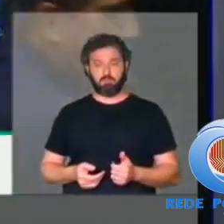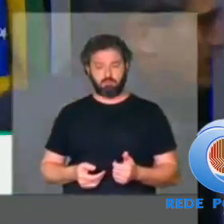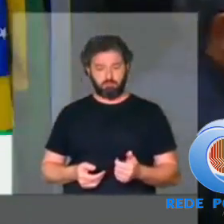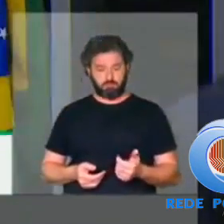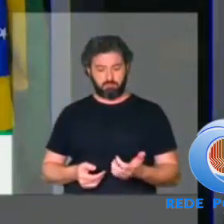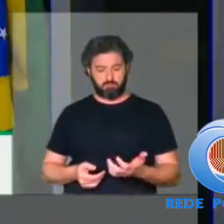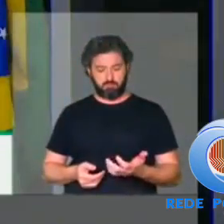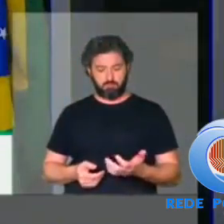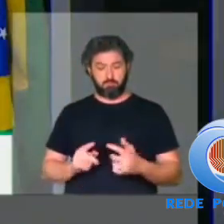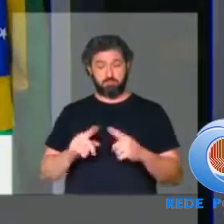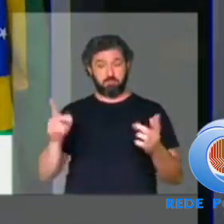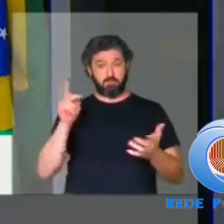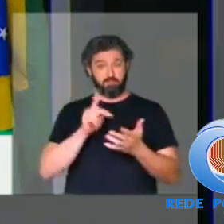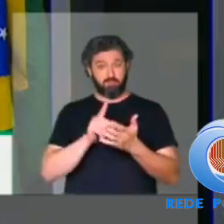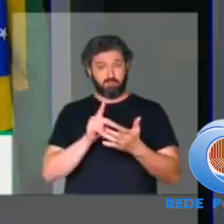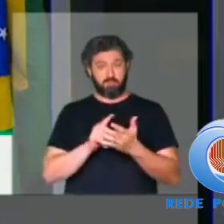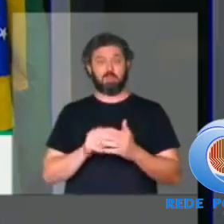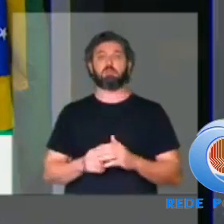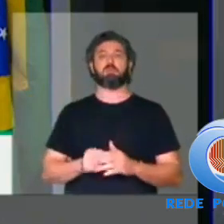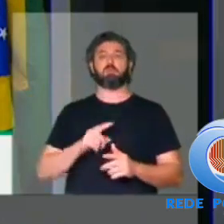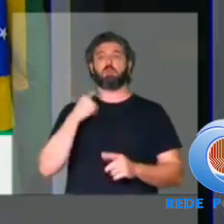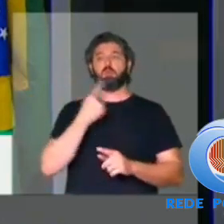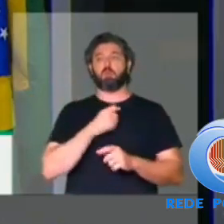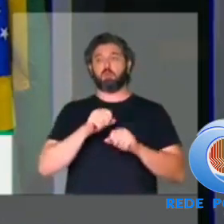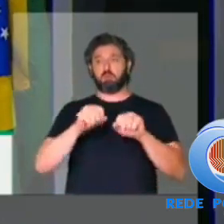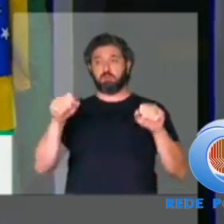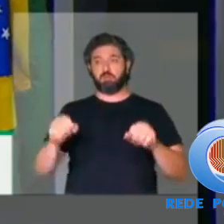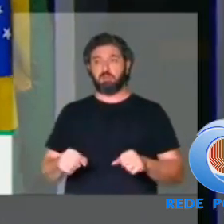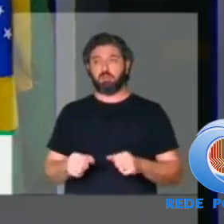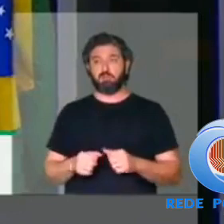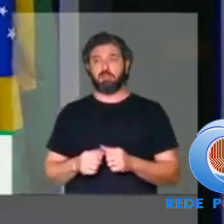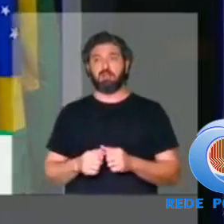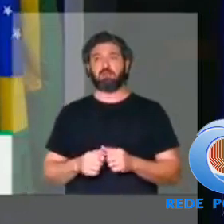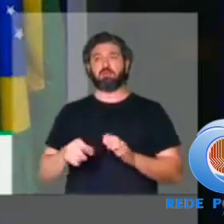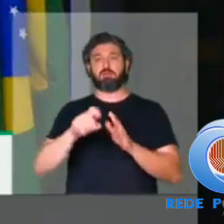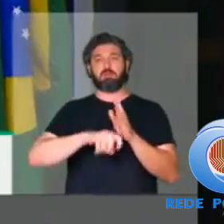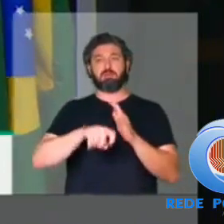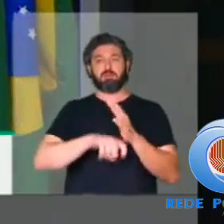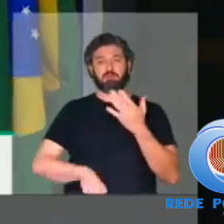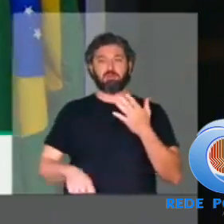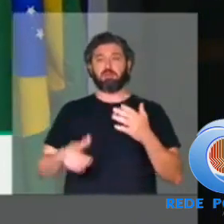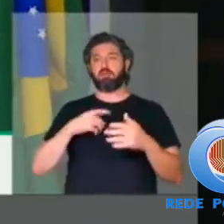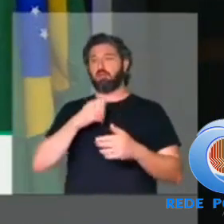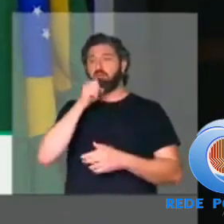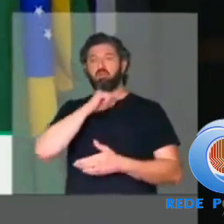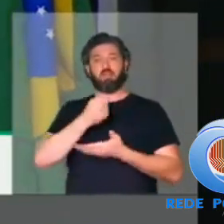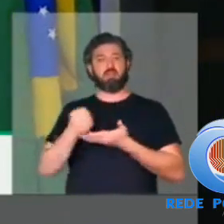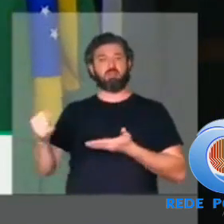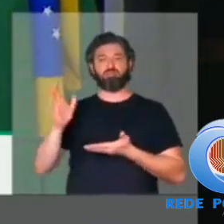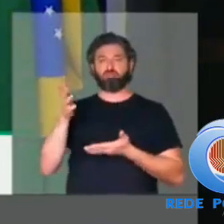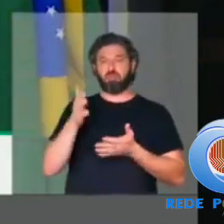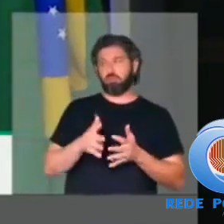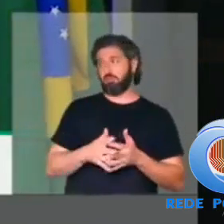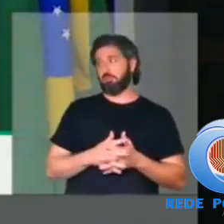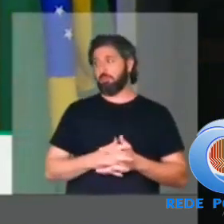A verdade, presidente, é que o nosso sistema tributário está ultrapassado.